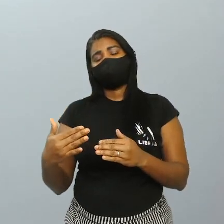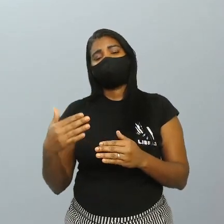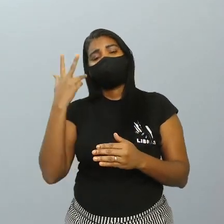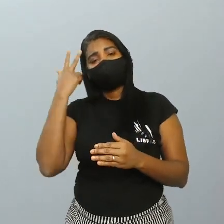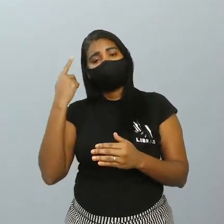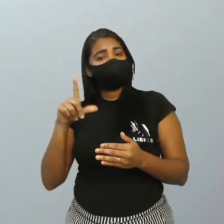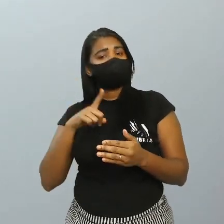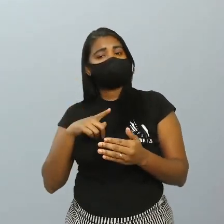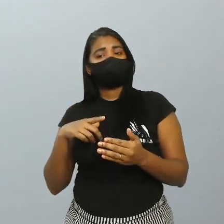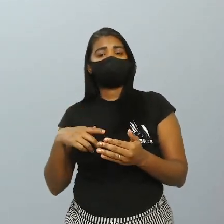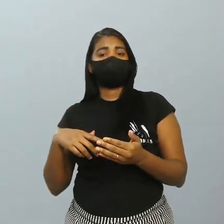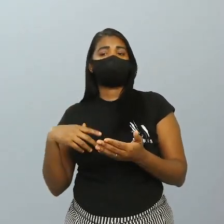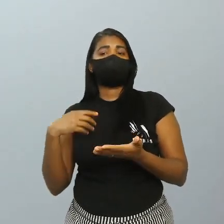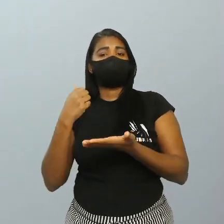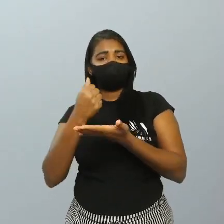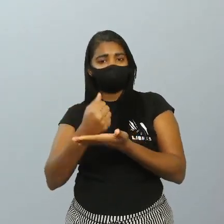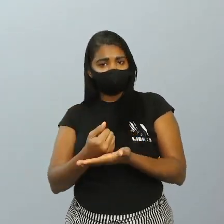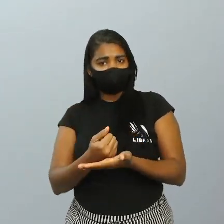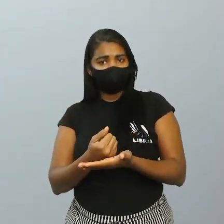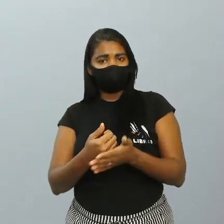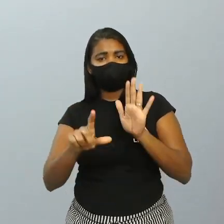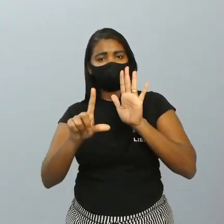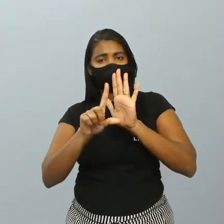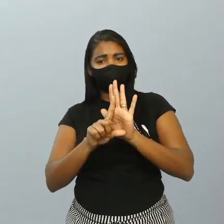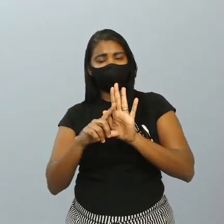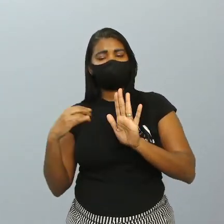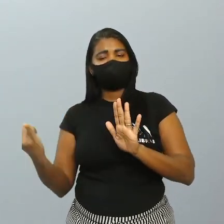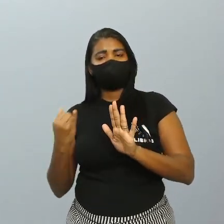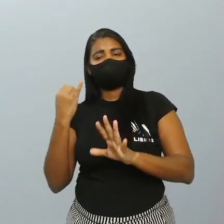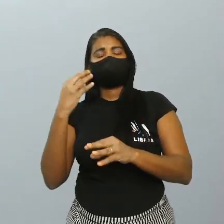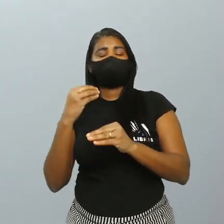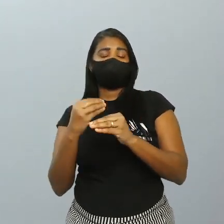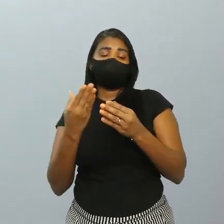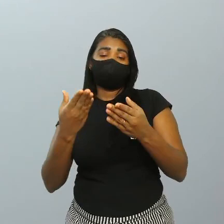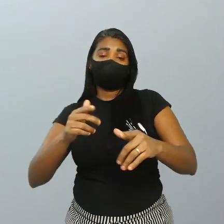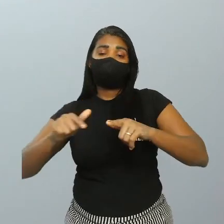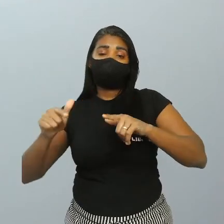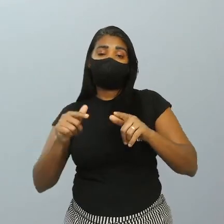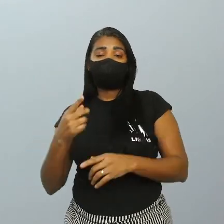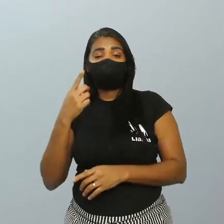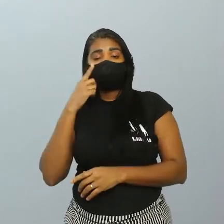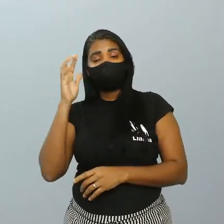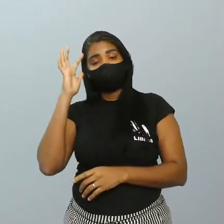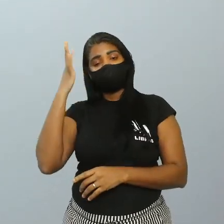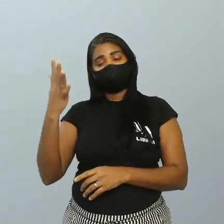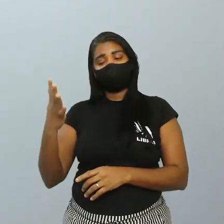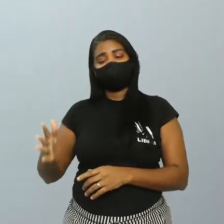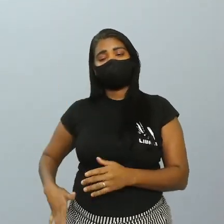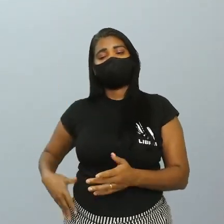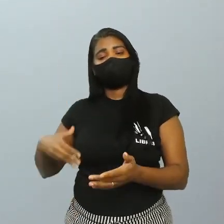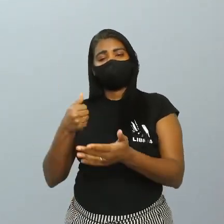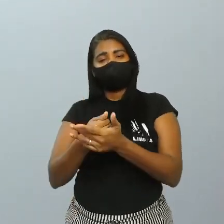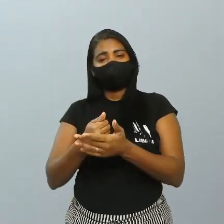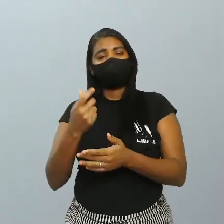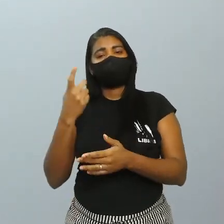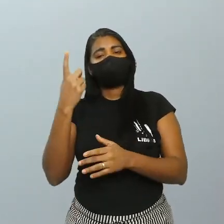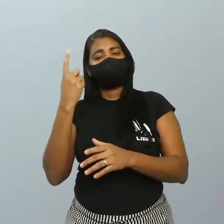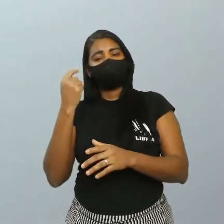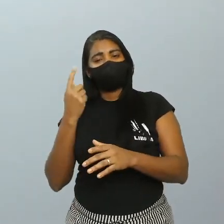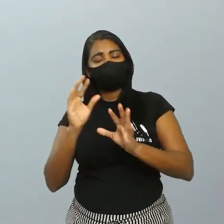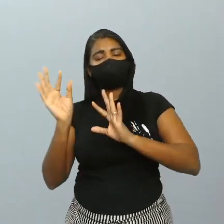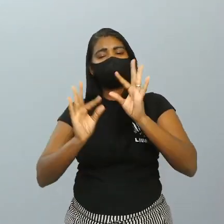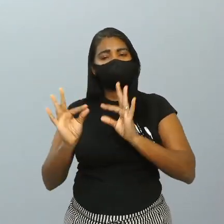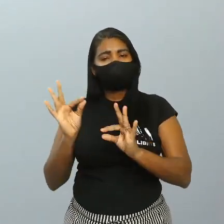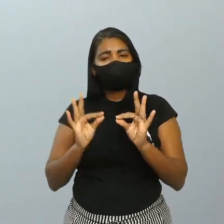lei. Claro que o auxílio da lei é super importante, né? Você trabalhar e ver a renda sendo movimentada, você